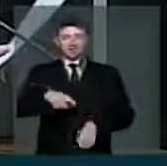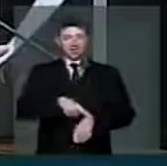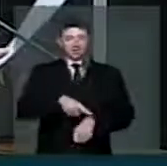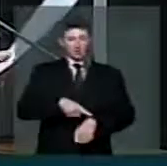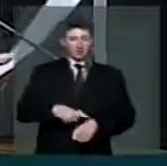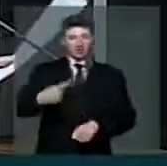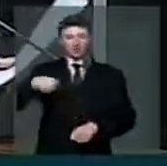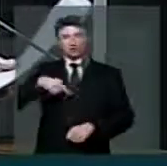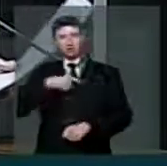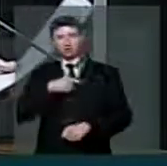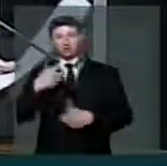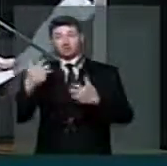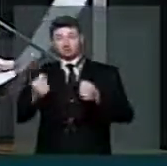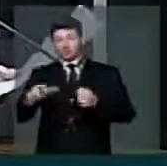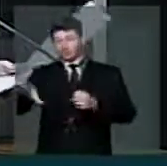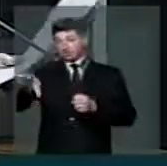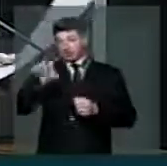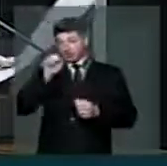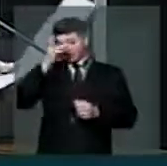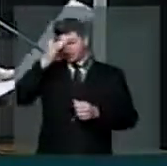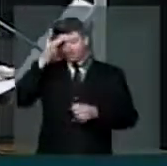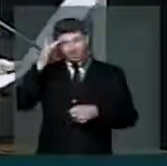o paciente,